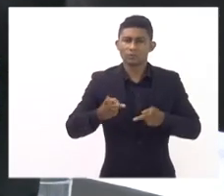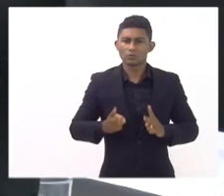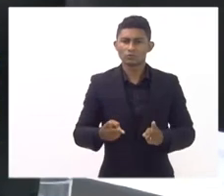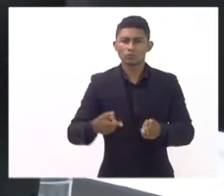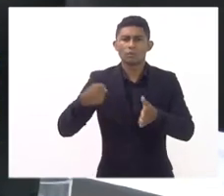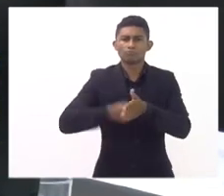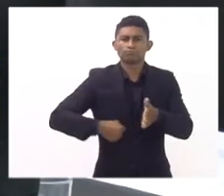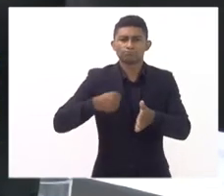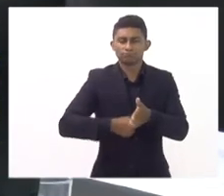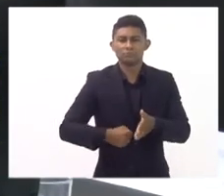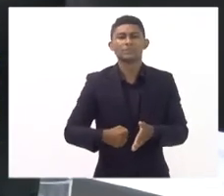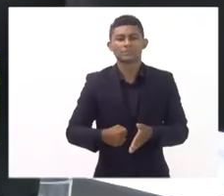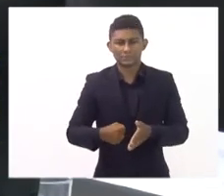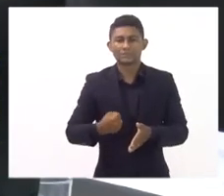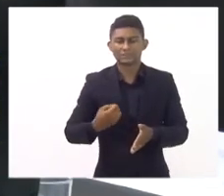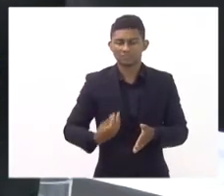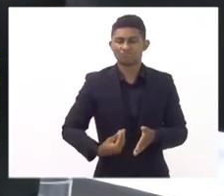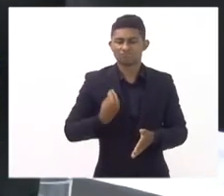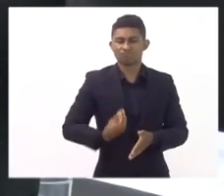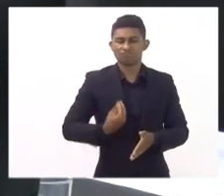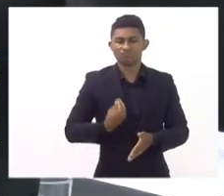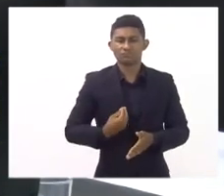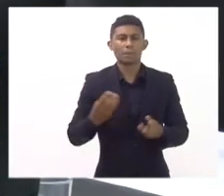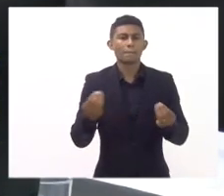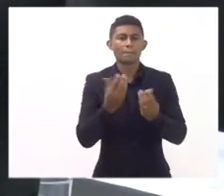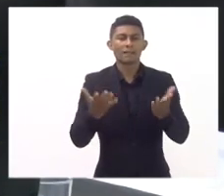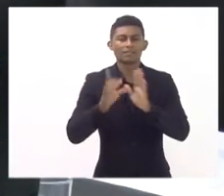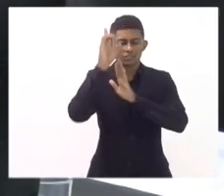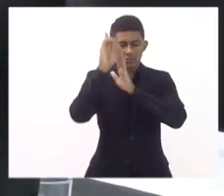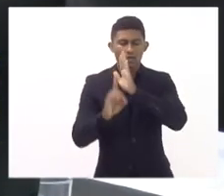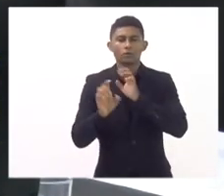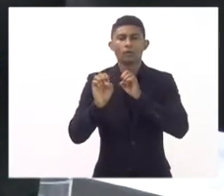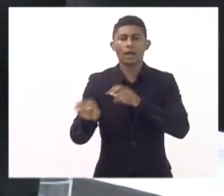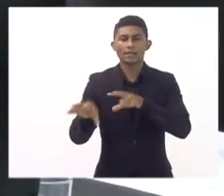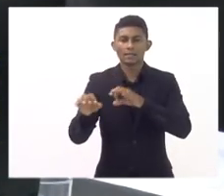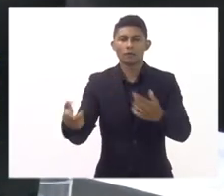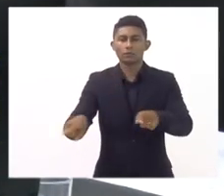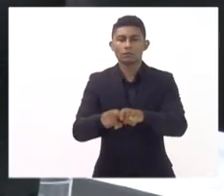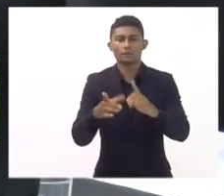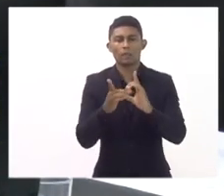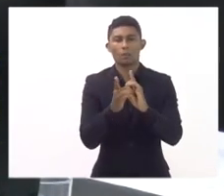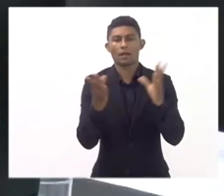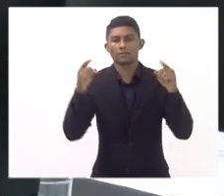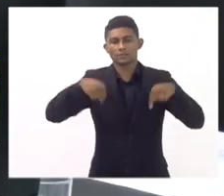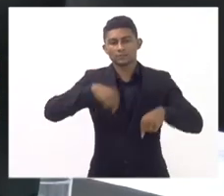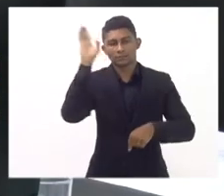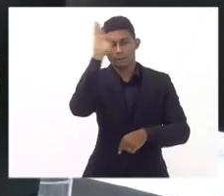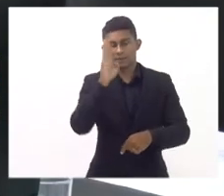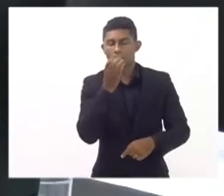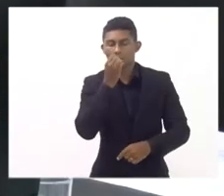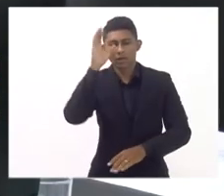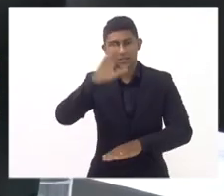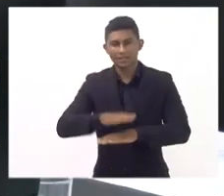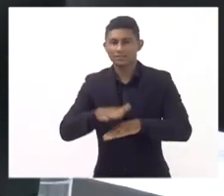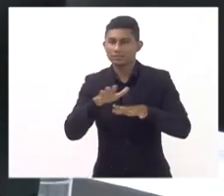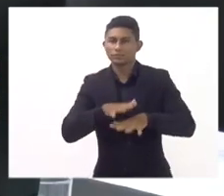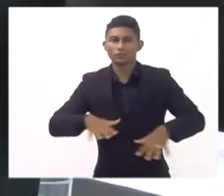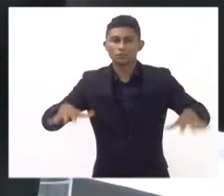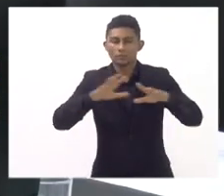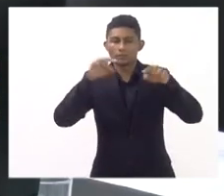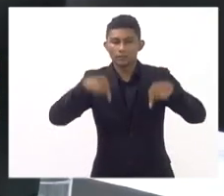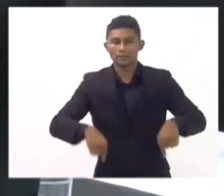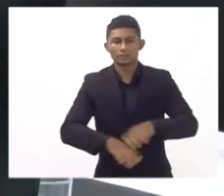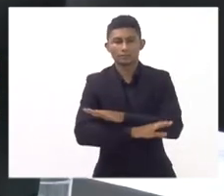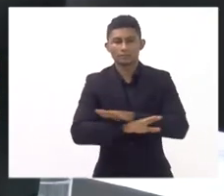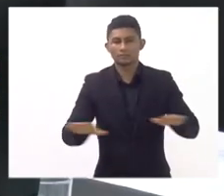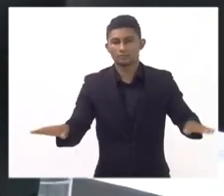na luta de todos nós, pela garantia do direito à educação e pela garantia da democracia no nosso país. Boa tarde a todas e todos. Está encerrada a